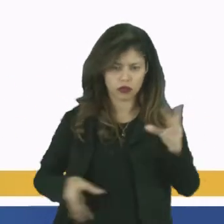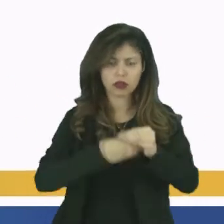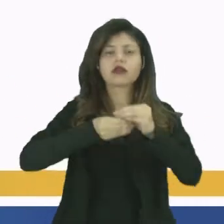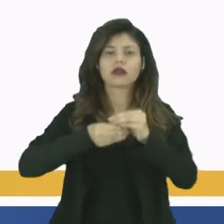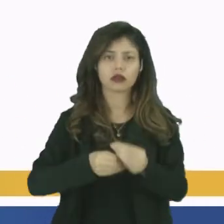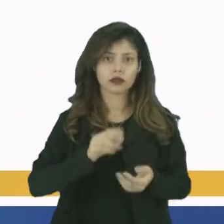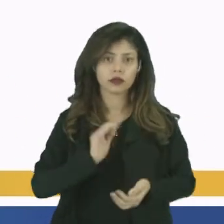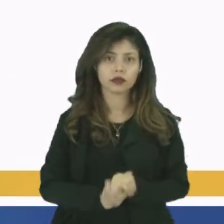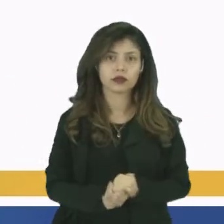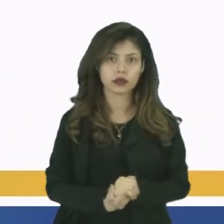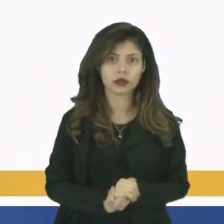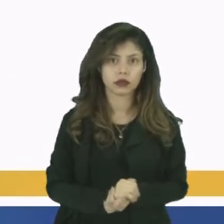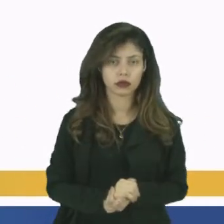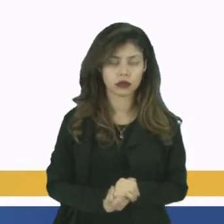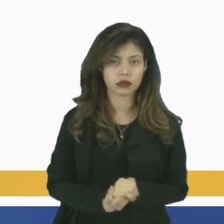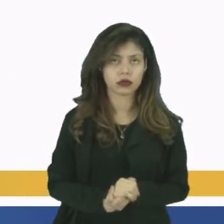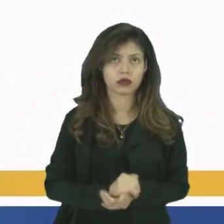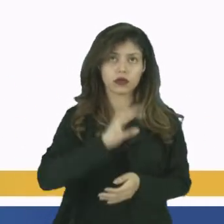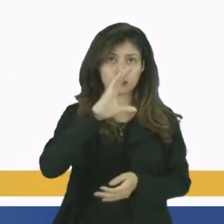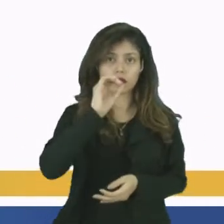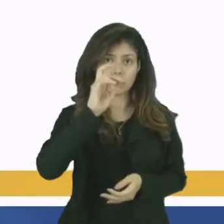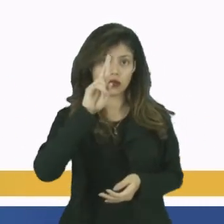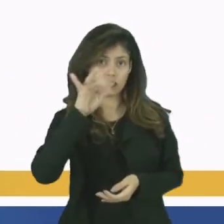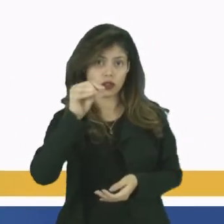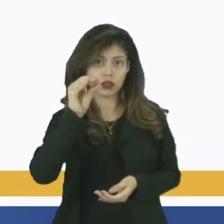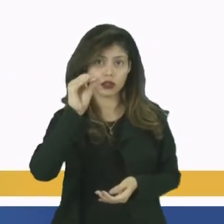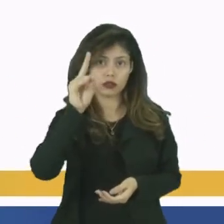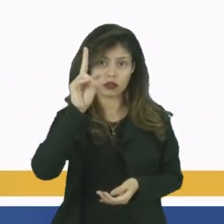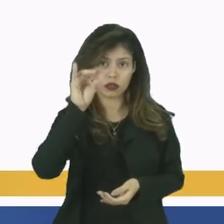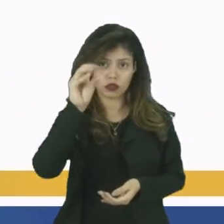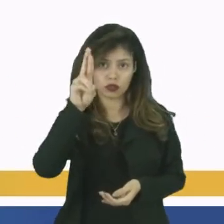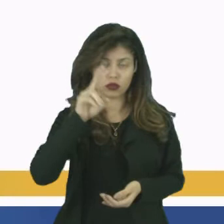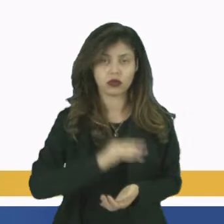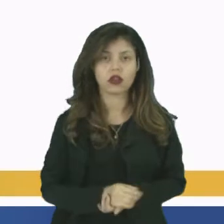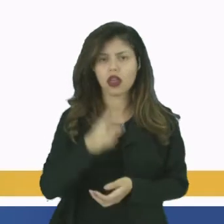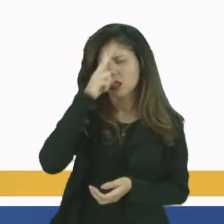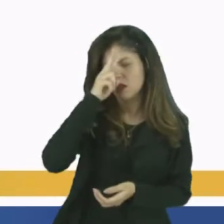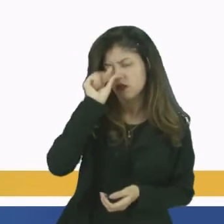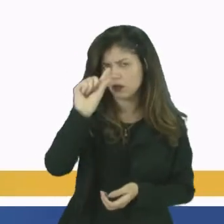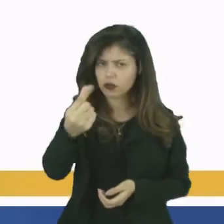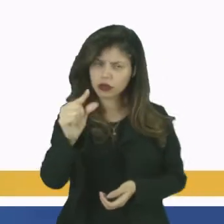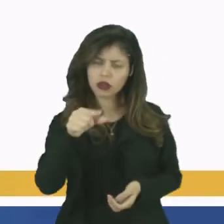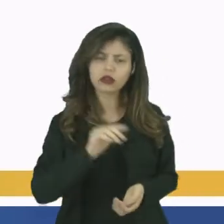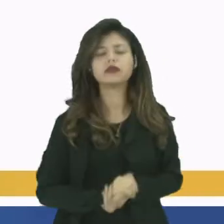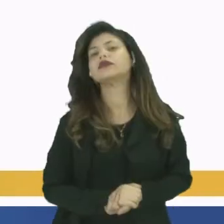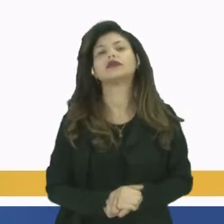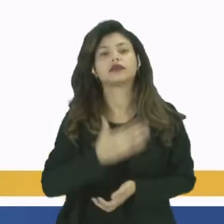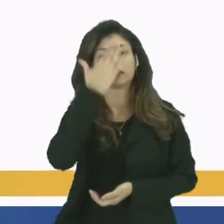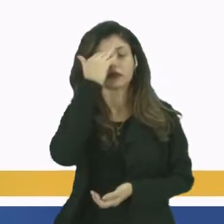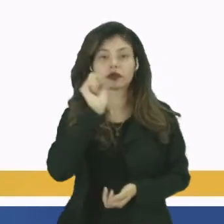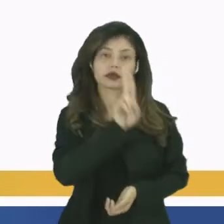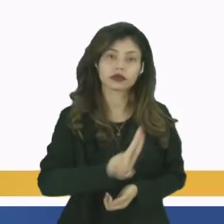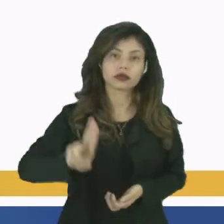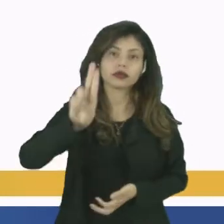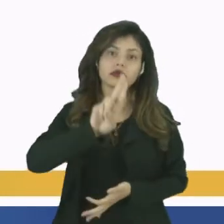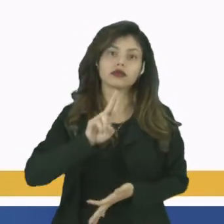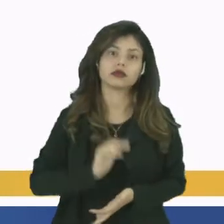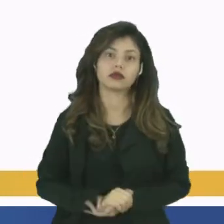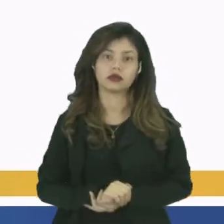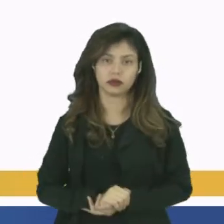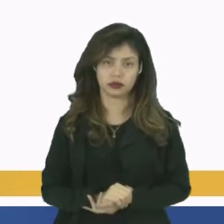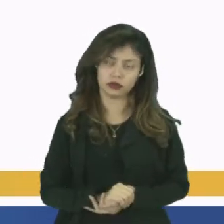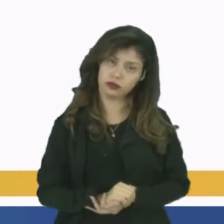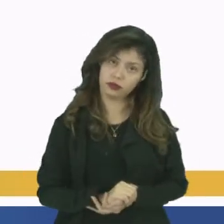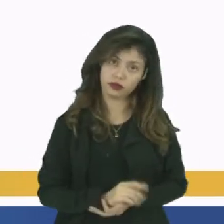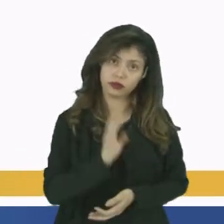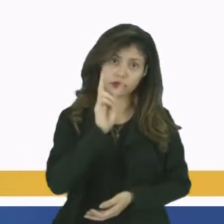complementar e o cofator. Então a gente tem que lembrar um pouquinho para eu poder utilizá-lo dentro